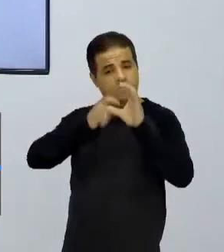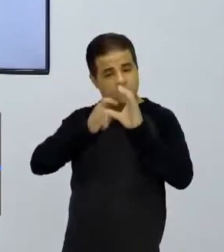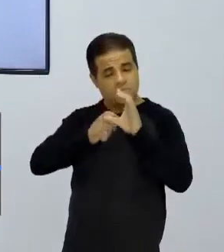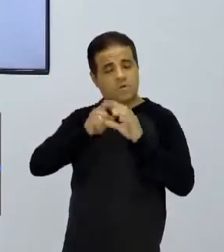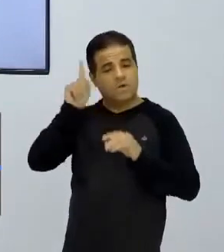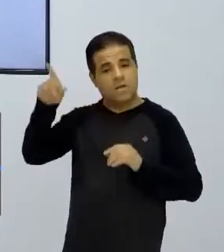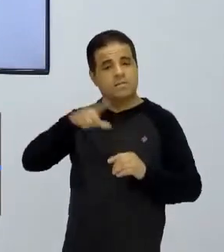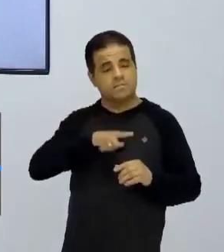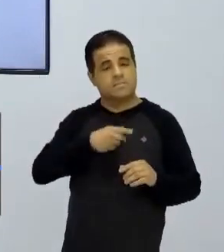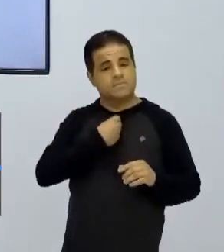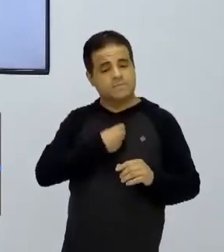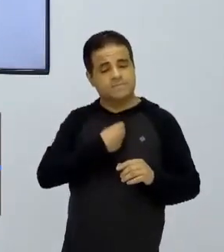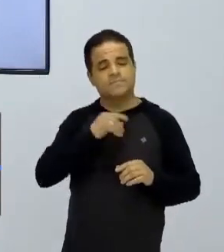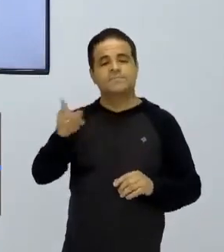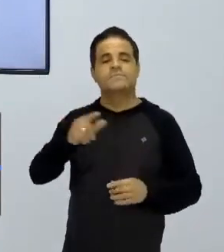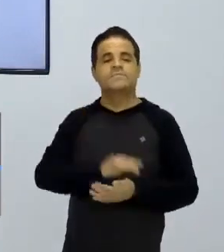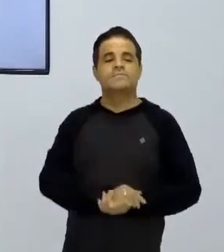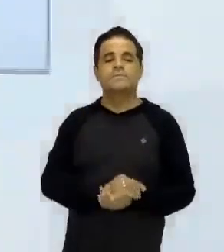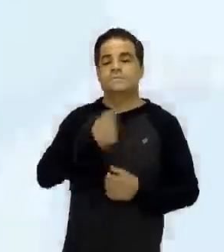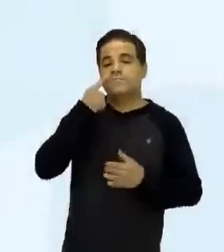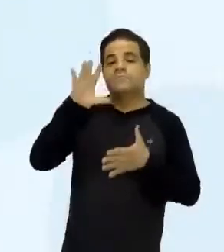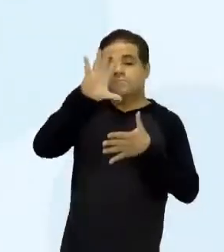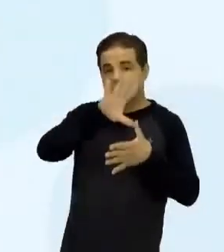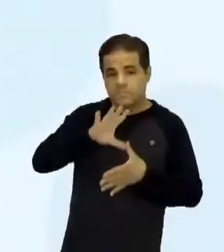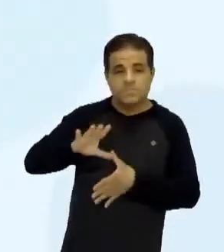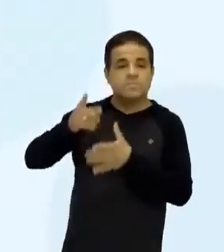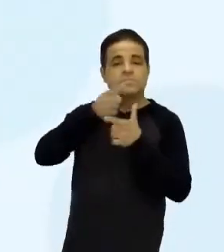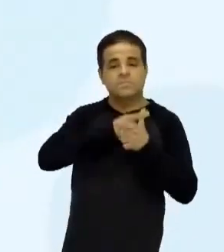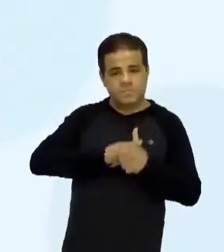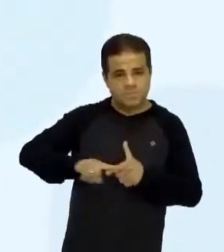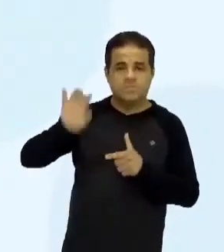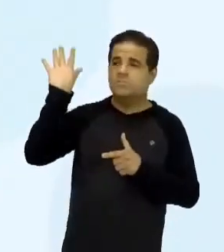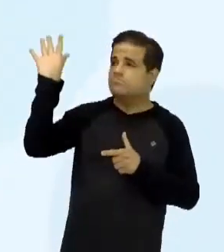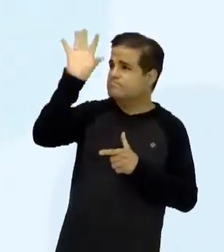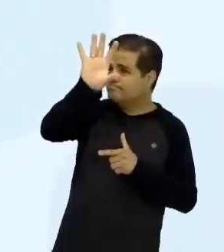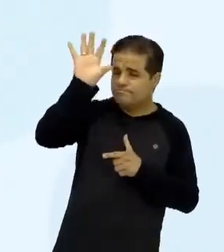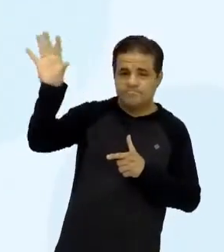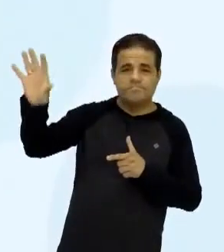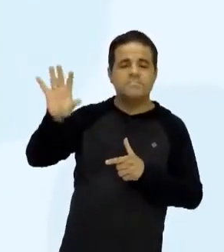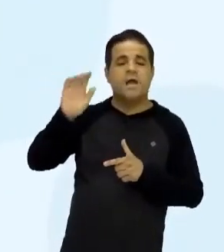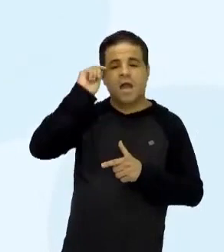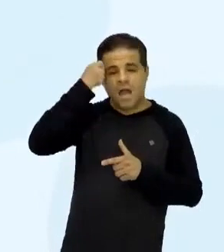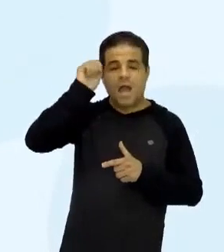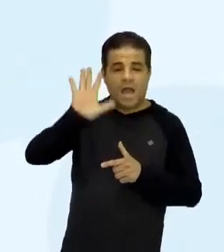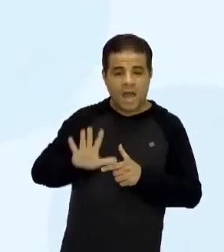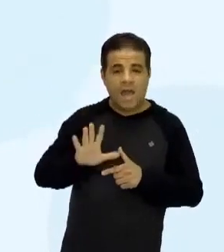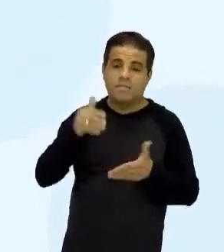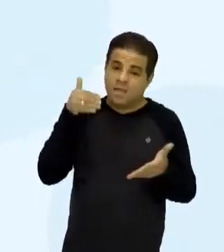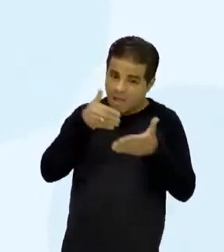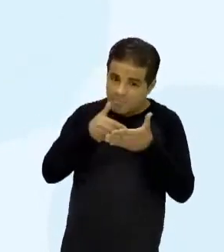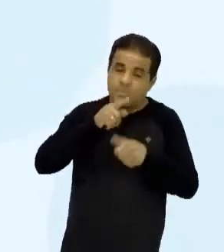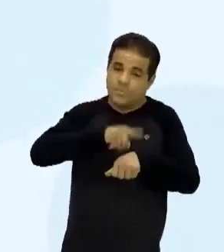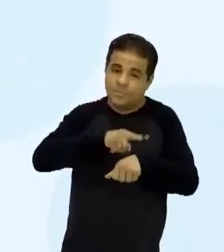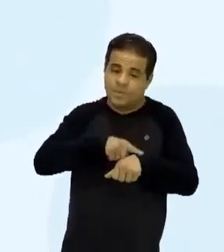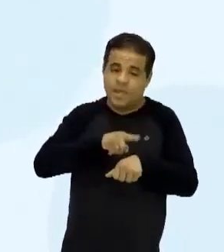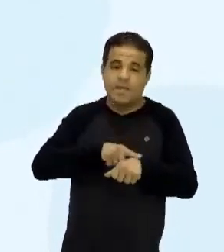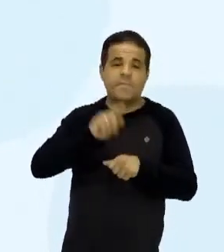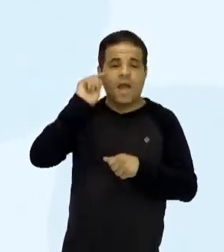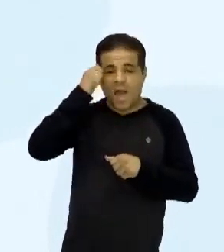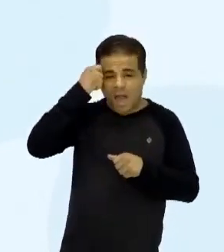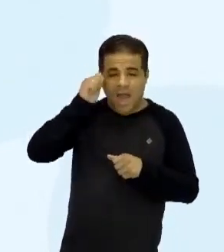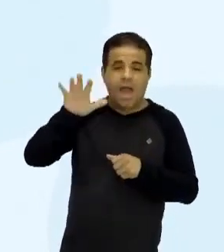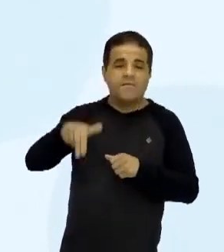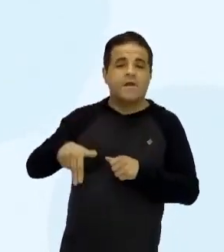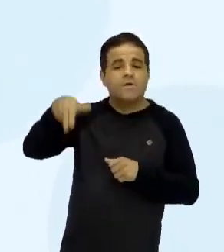tá? Vamos lá para o próximo mapa aí, que são divisões regionais que nós temos na África, né? Já está acabando aí o tempo. África